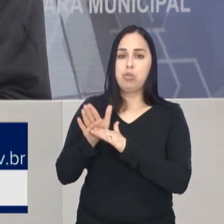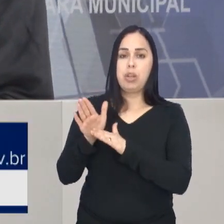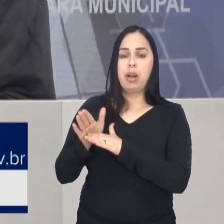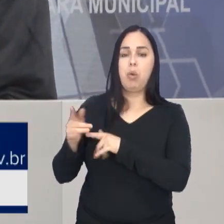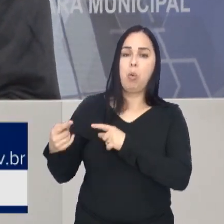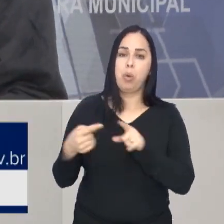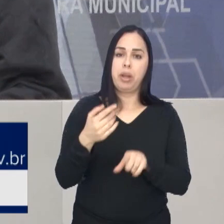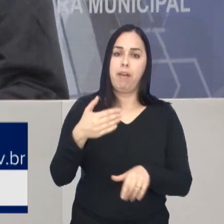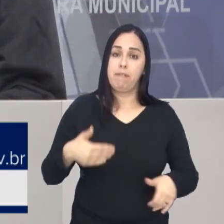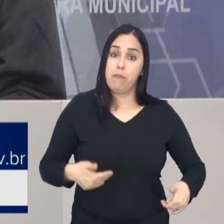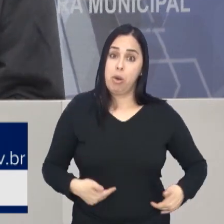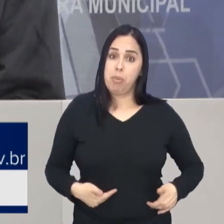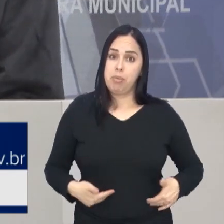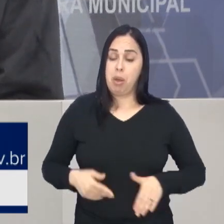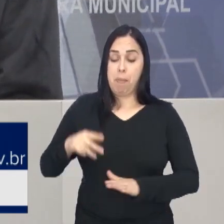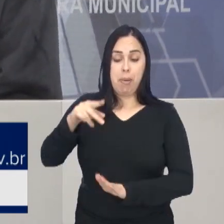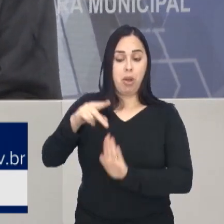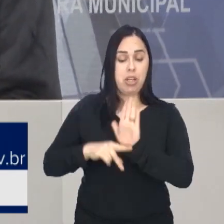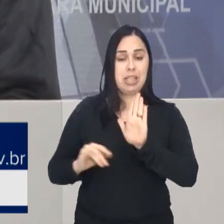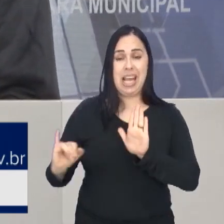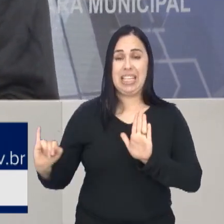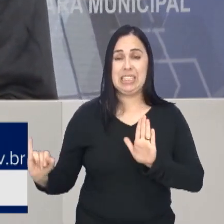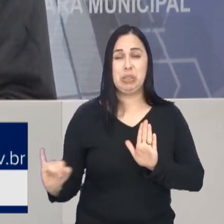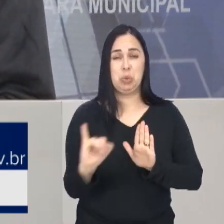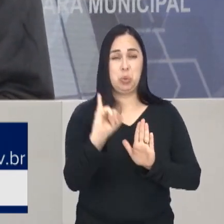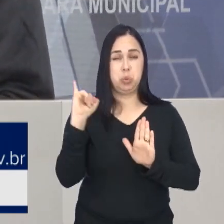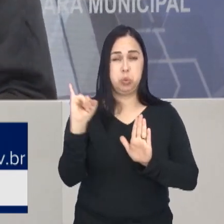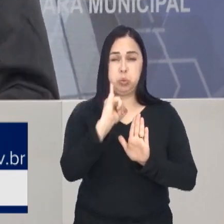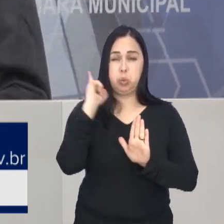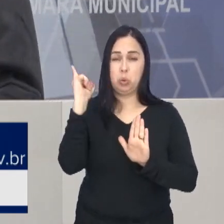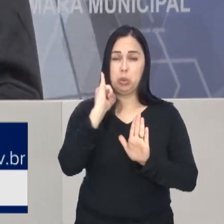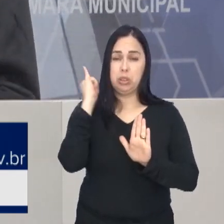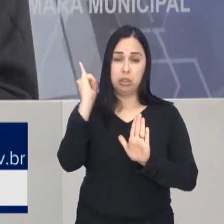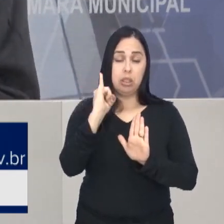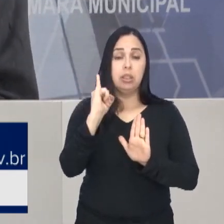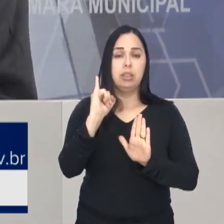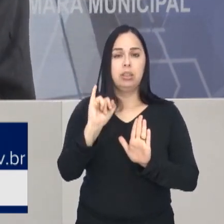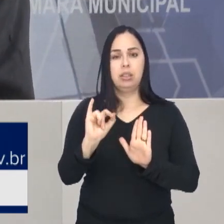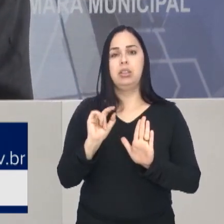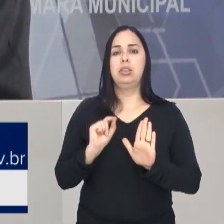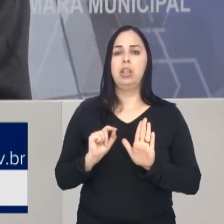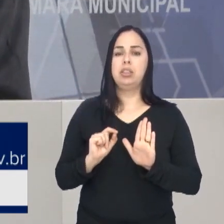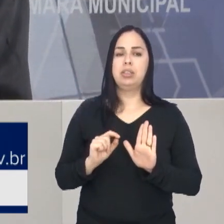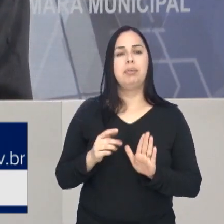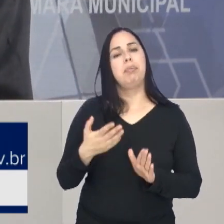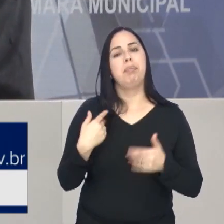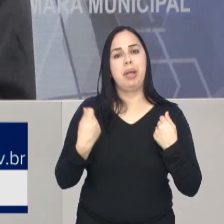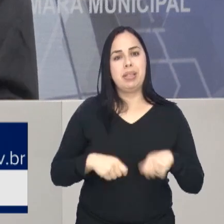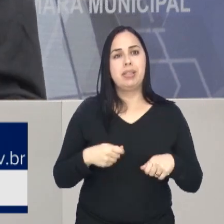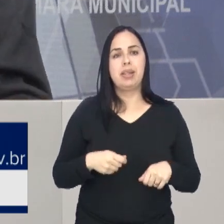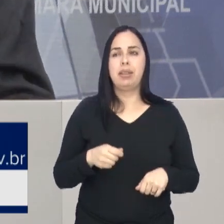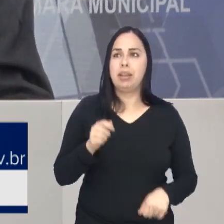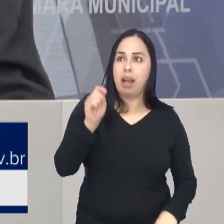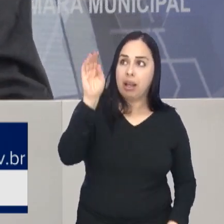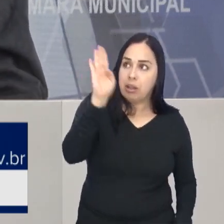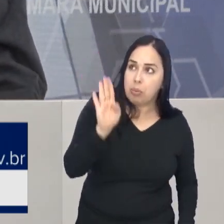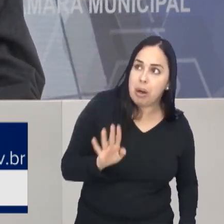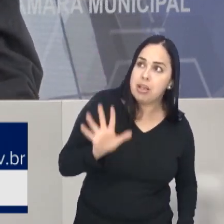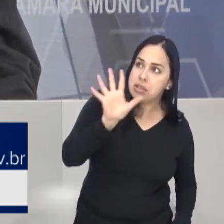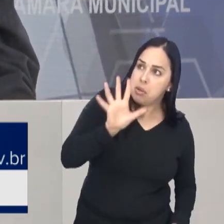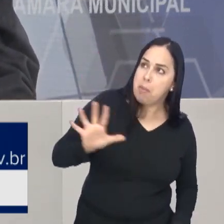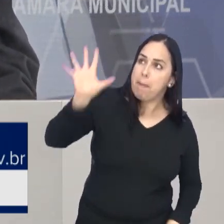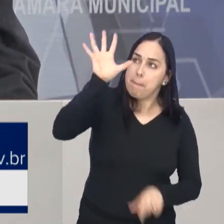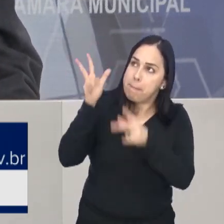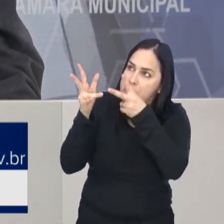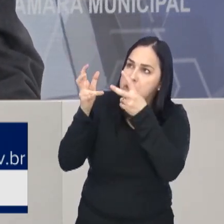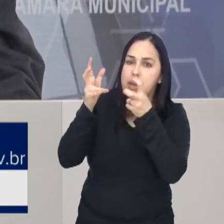Fome, um projeto extremamente importante. Nós não podemos fugir dessa realidade no Brasil e nem na nossa cidade.